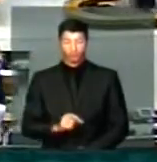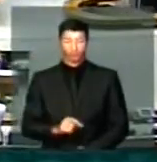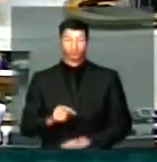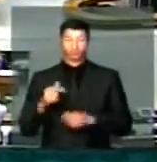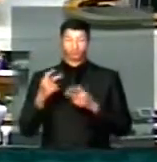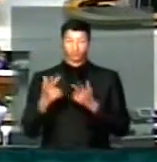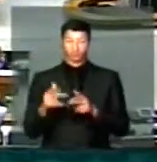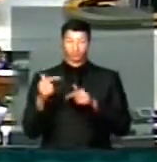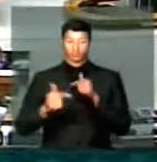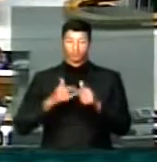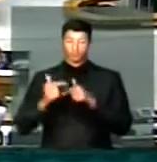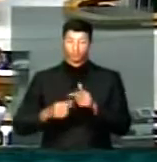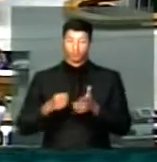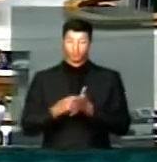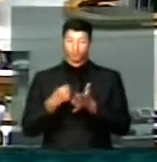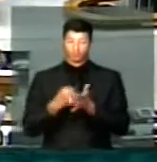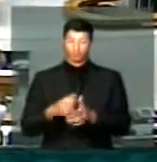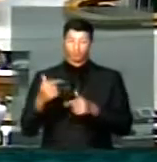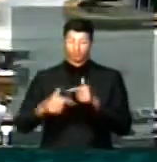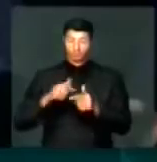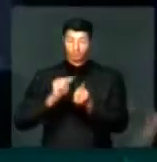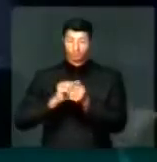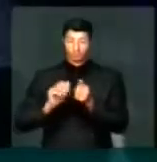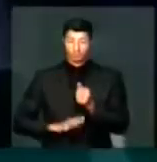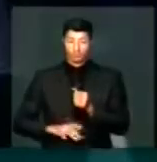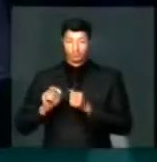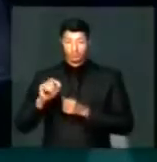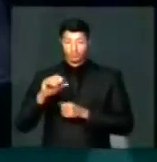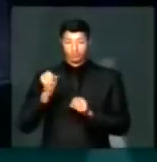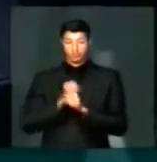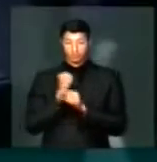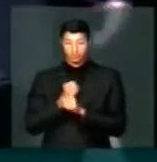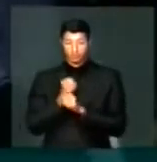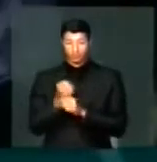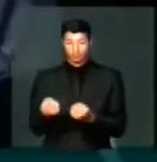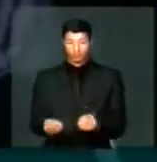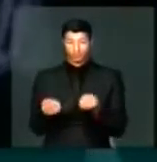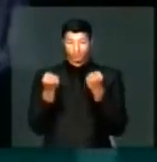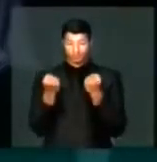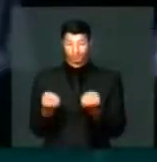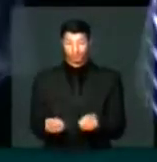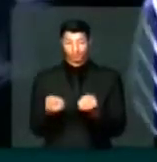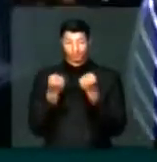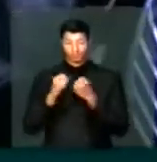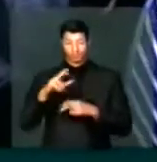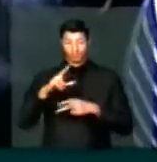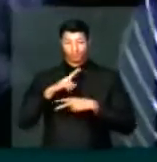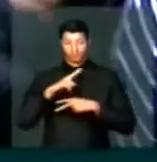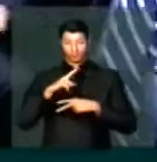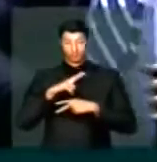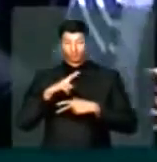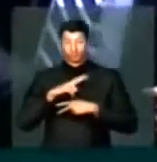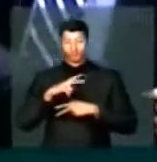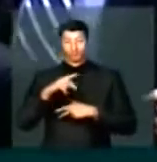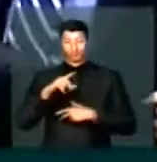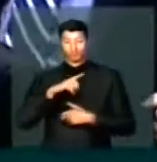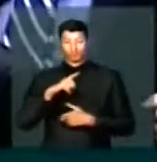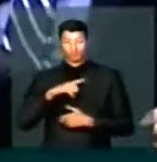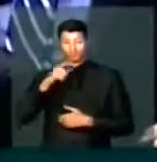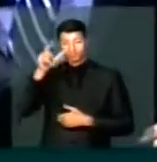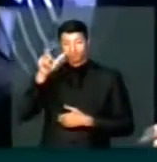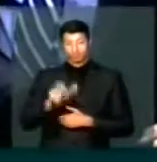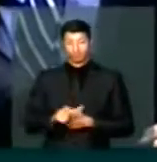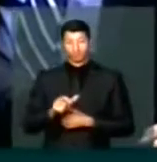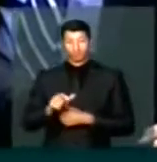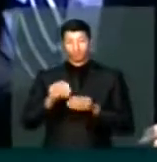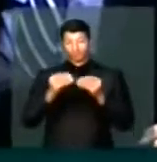como trabalhador que atuo no setor de atividade, que é a construção pesada, a terceirização tem um caráter